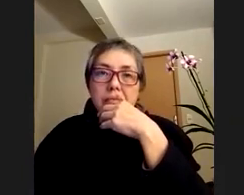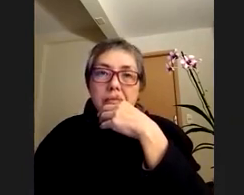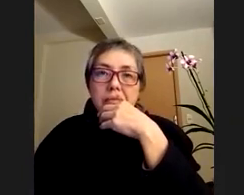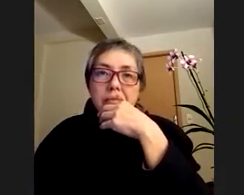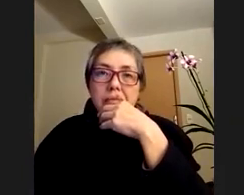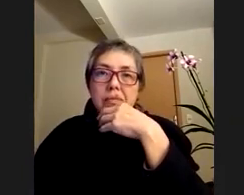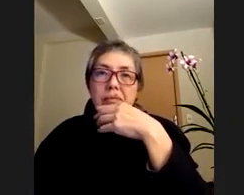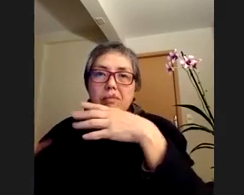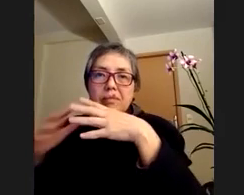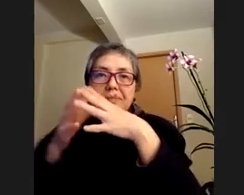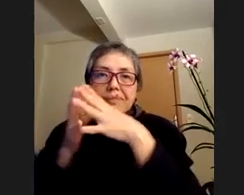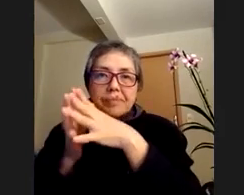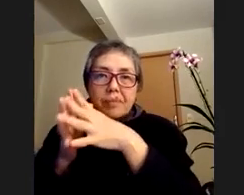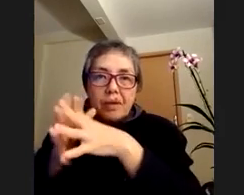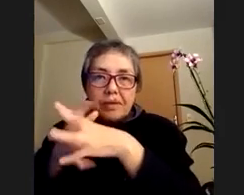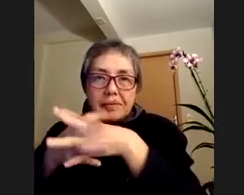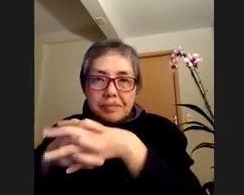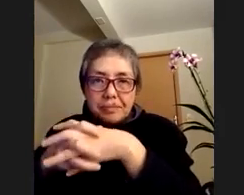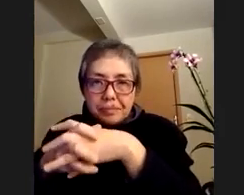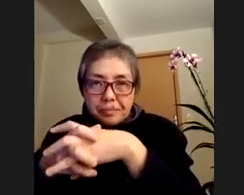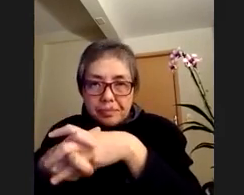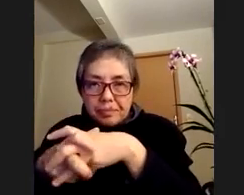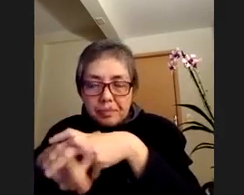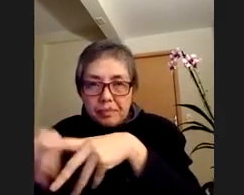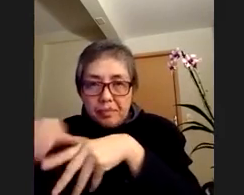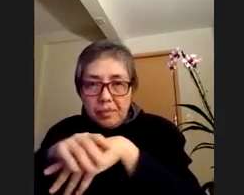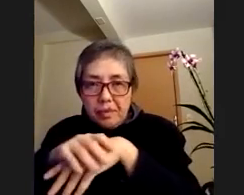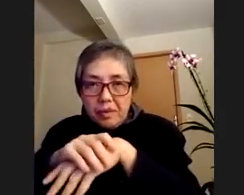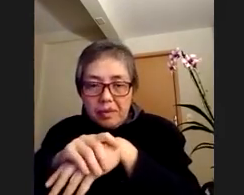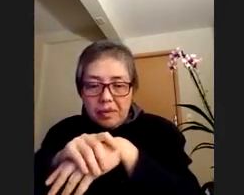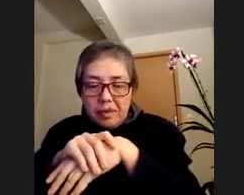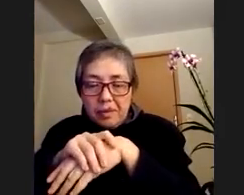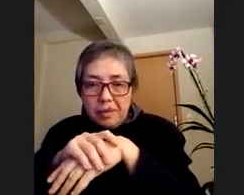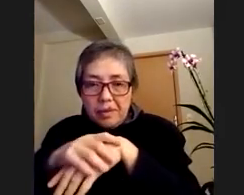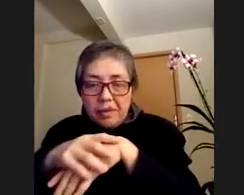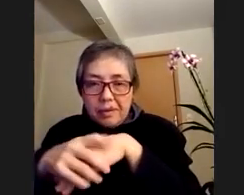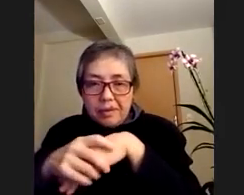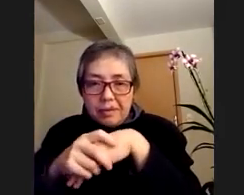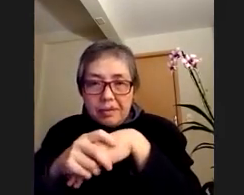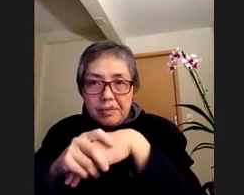agora sendo vulnerabilizada, né? Então, ela é composta por 85% por mulheres,